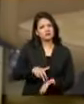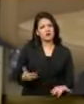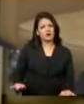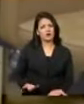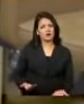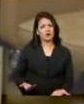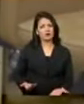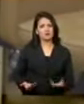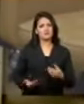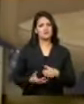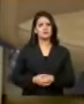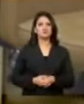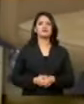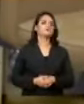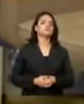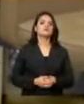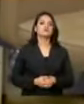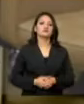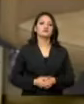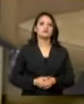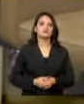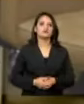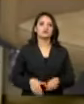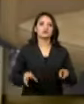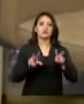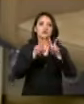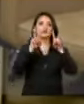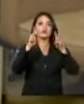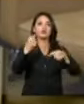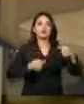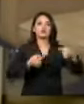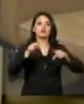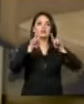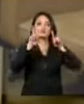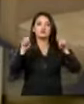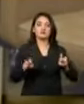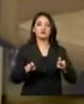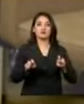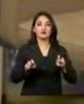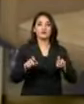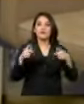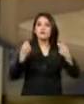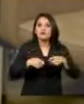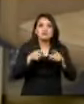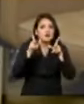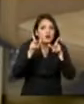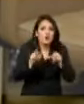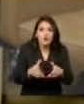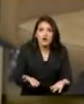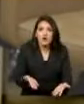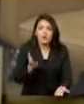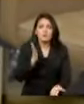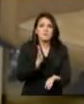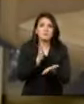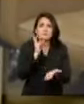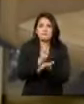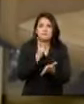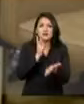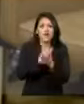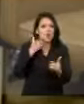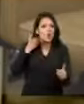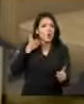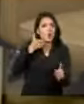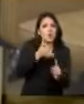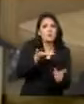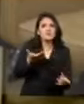é que o enfrentamento dessa matéria deve se dar da mesma maneira, com a mesma objetividade e